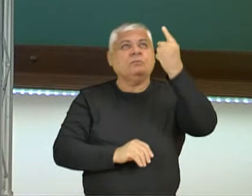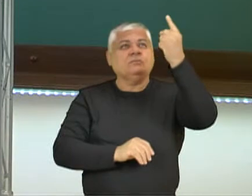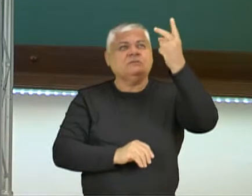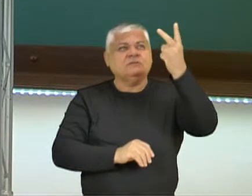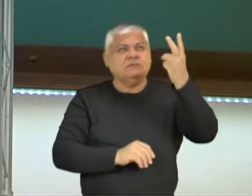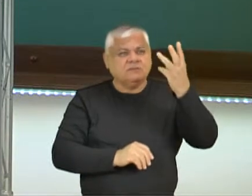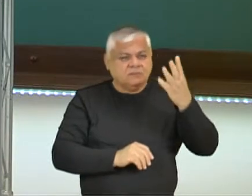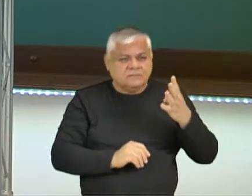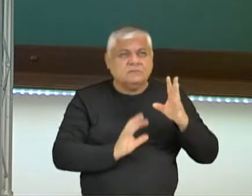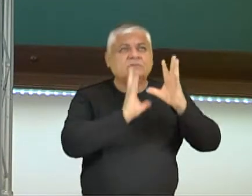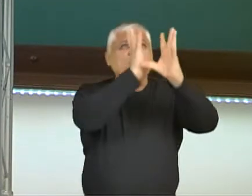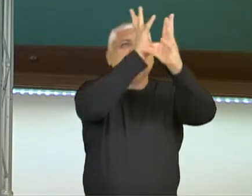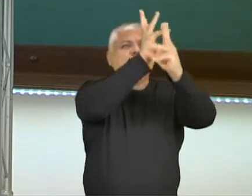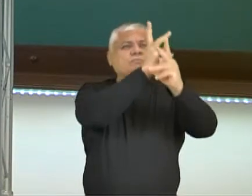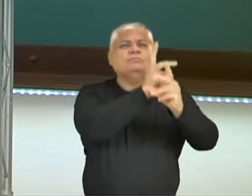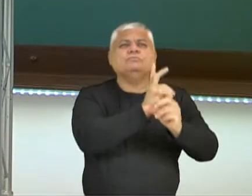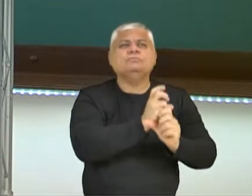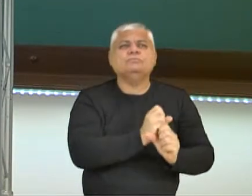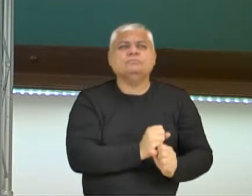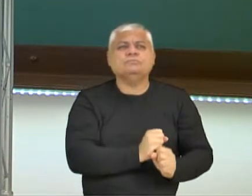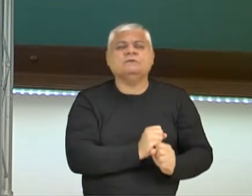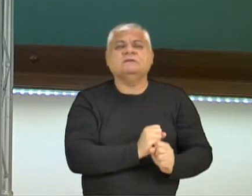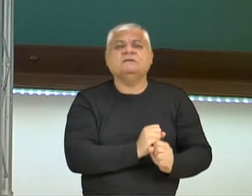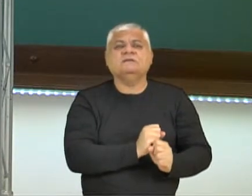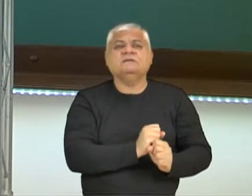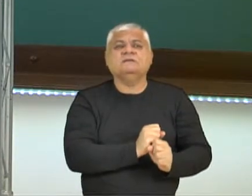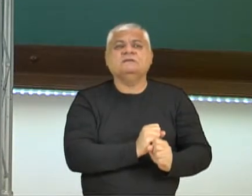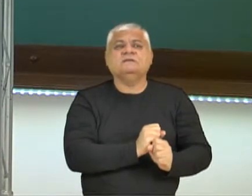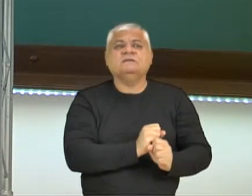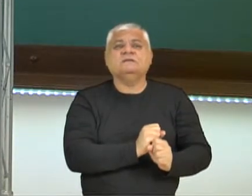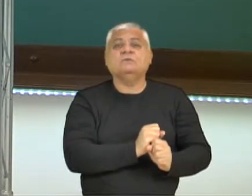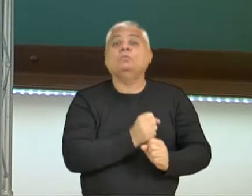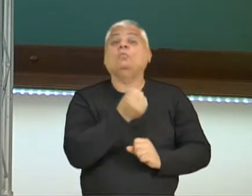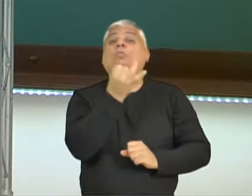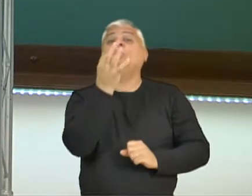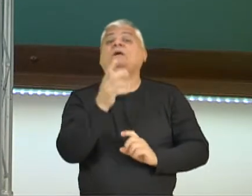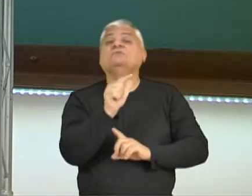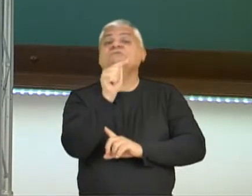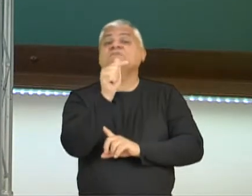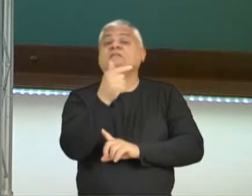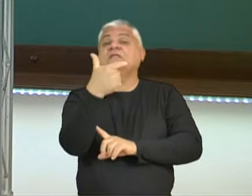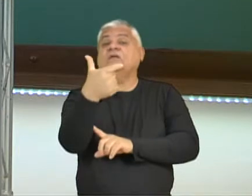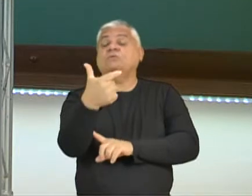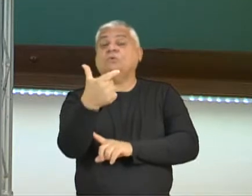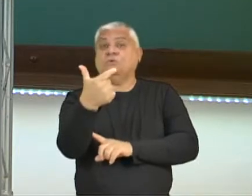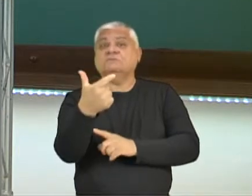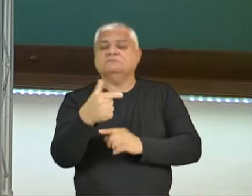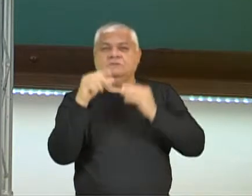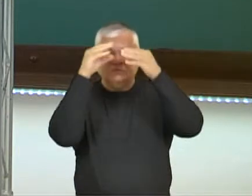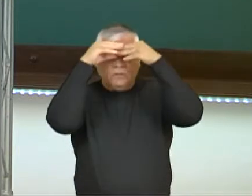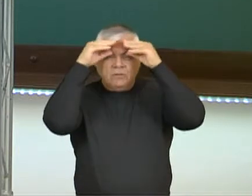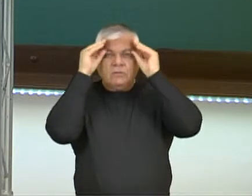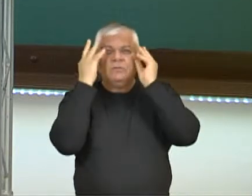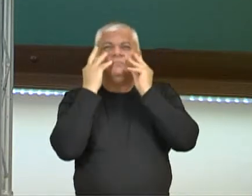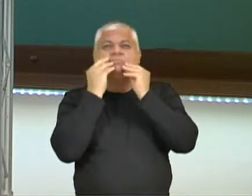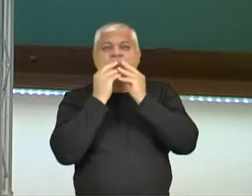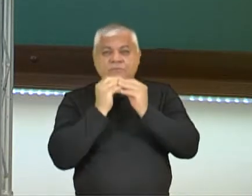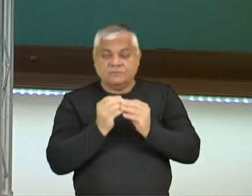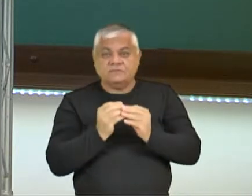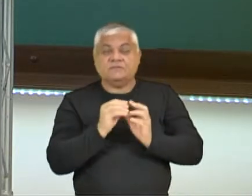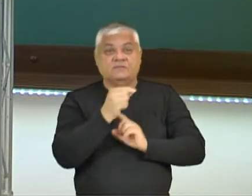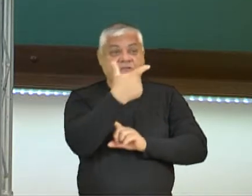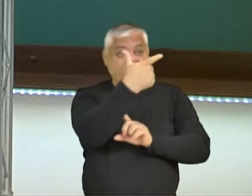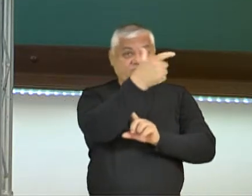os números, os 82 países que o Leonardo da Vinci foi o mais popular, mais os